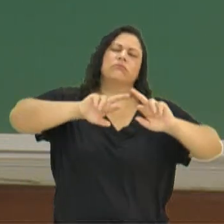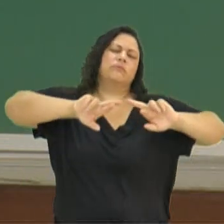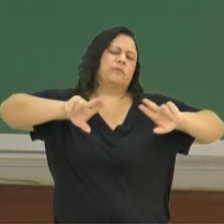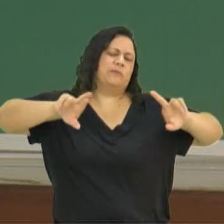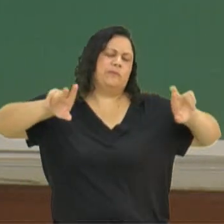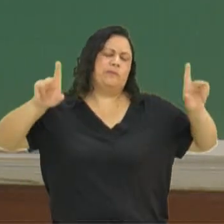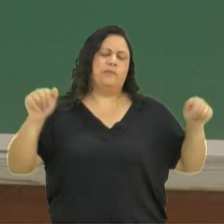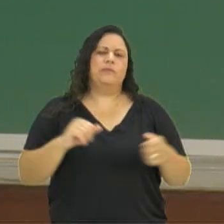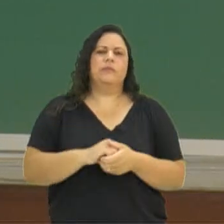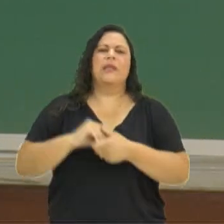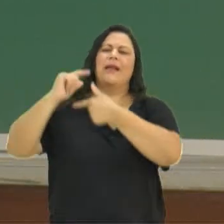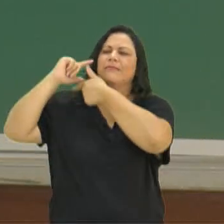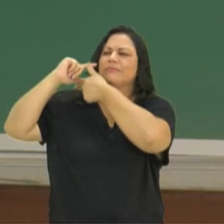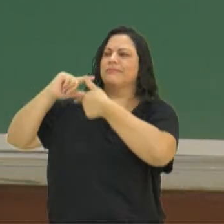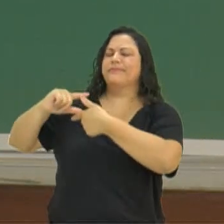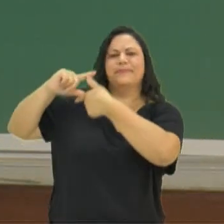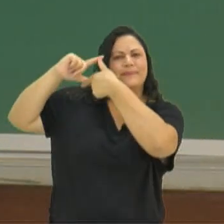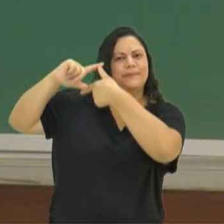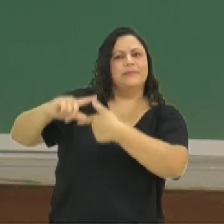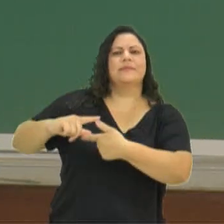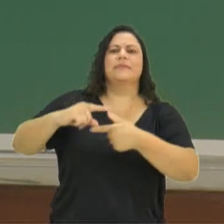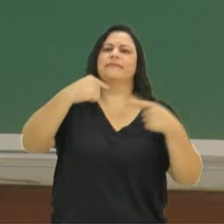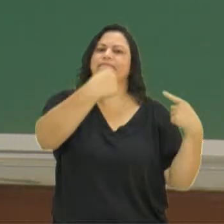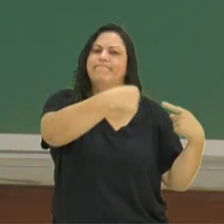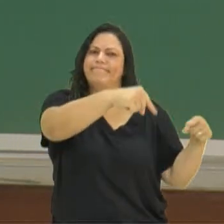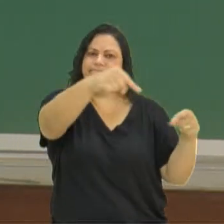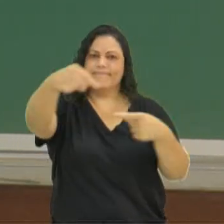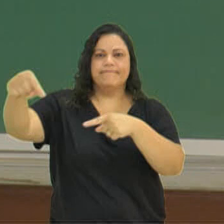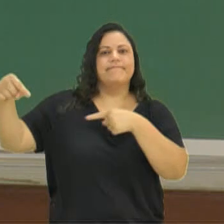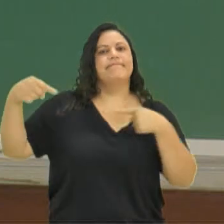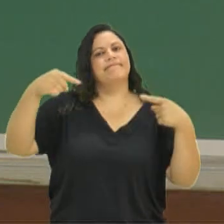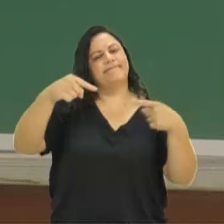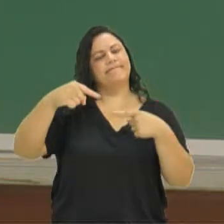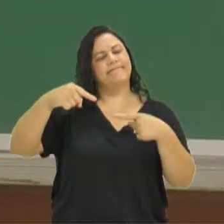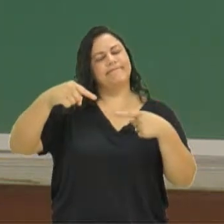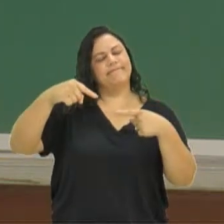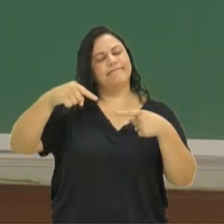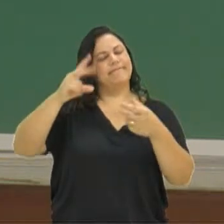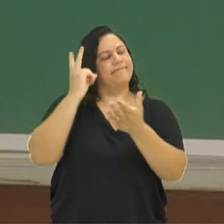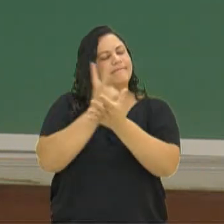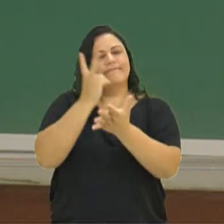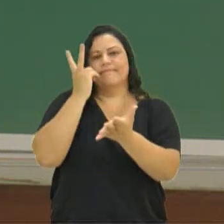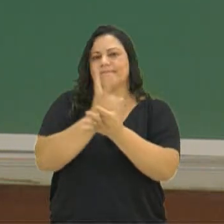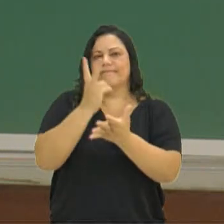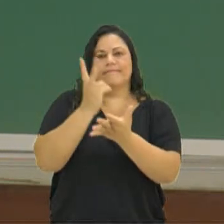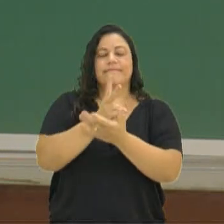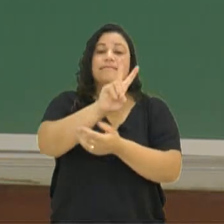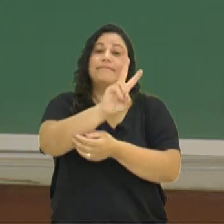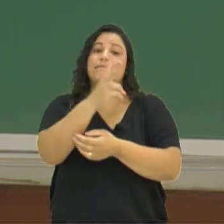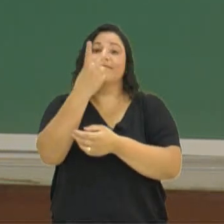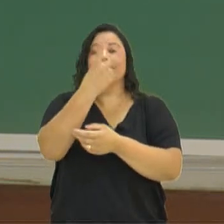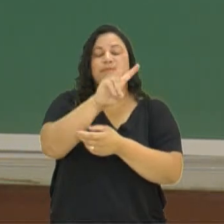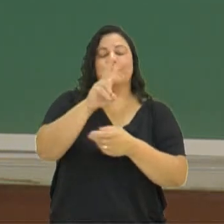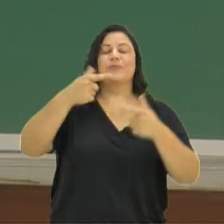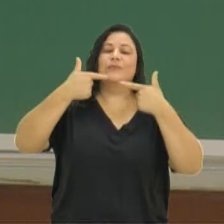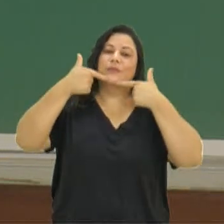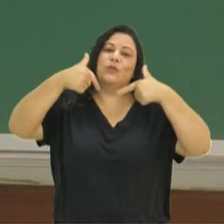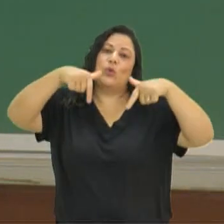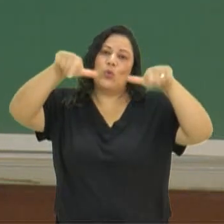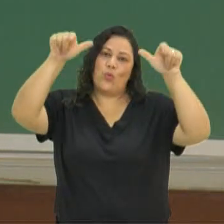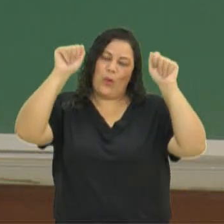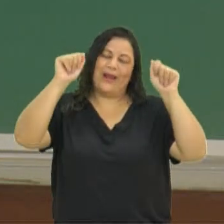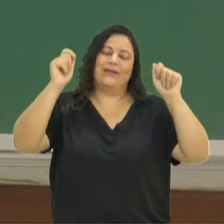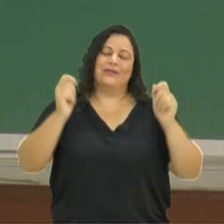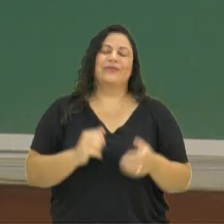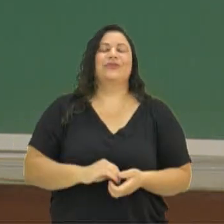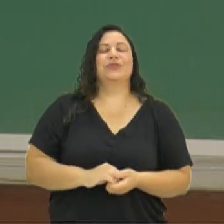os clássicos, sempre estará aí o debate eternamente sobre essas duas linguagens e quando que uma